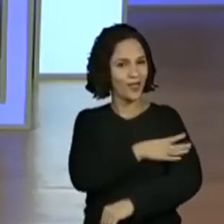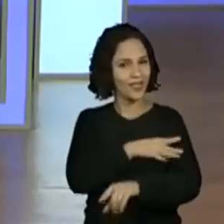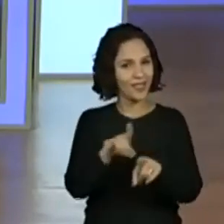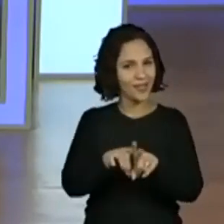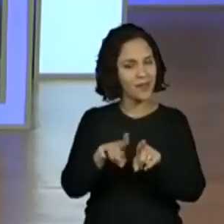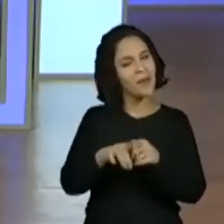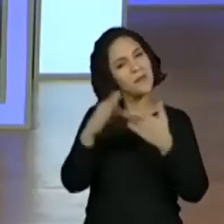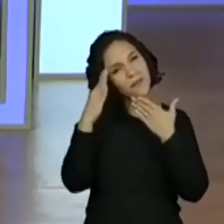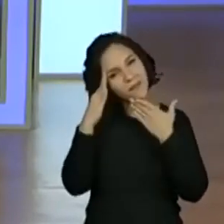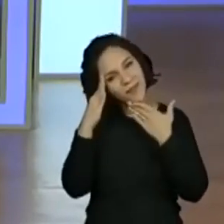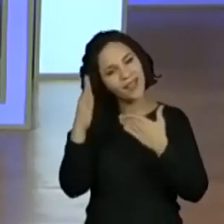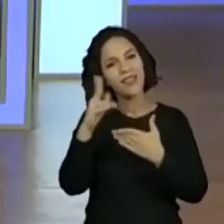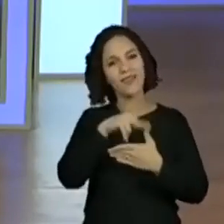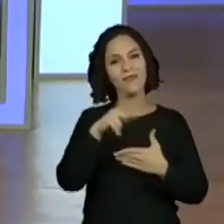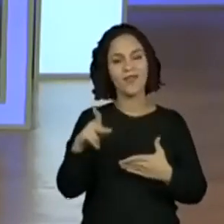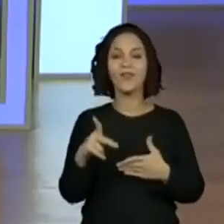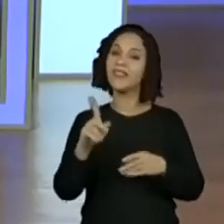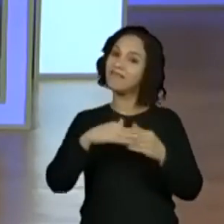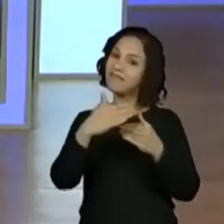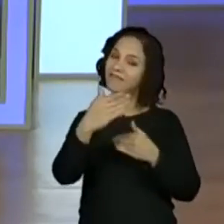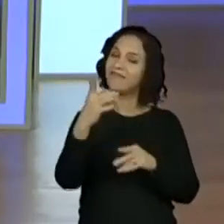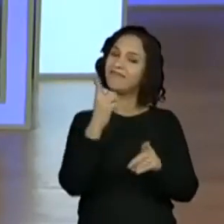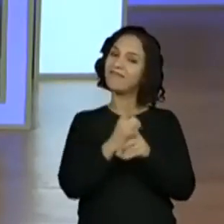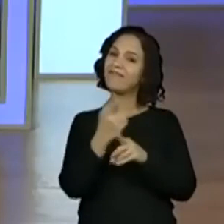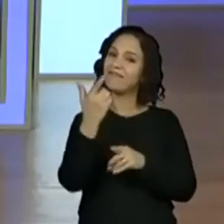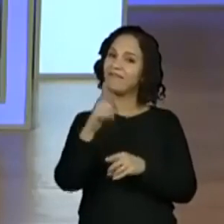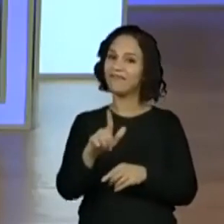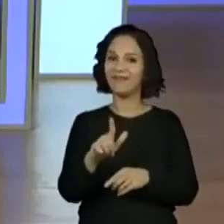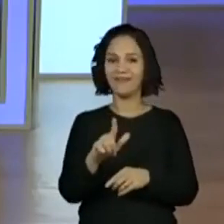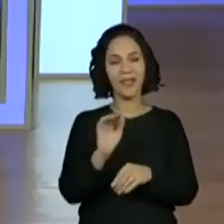ano. Muito obrigada, professora. Sim. E a gente se vê, quem